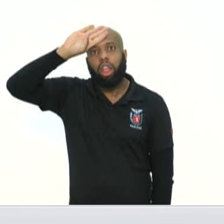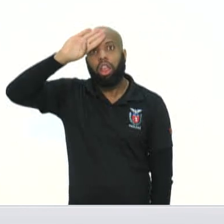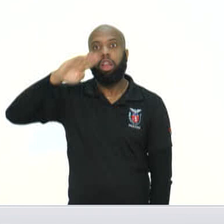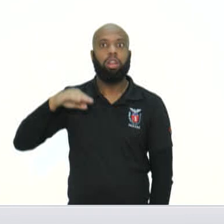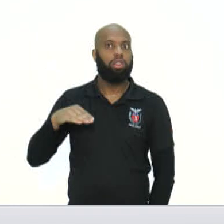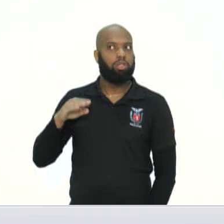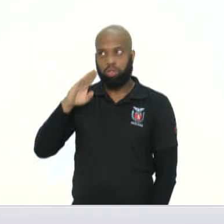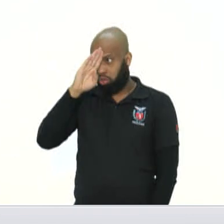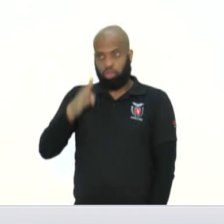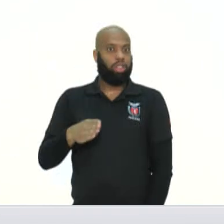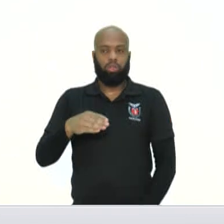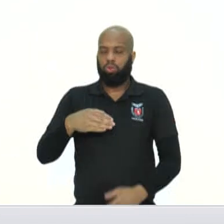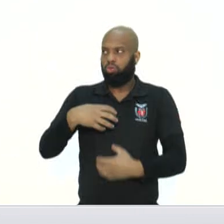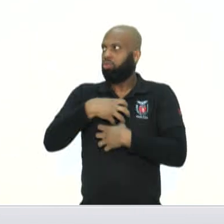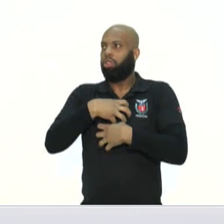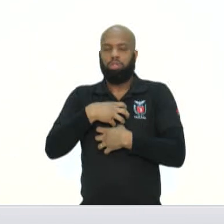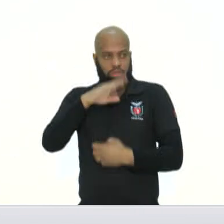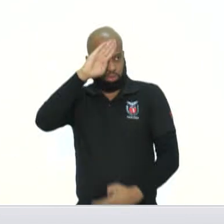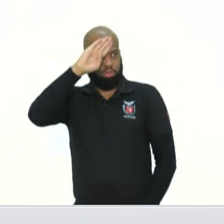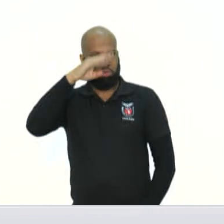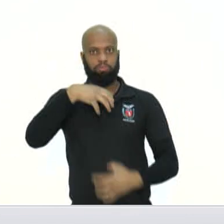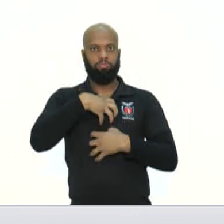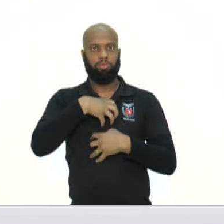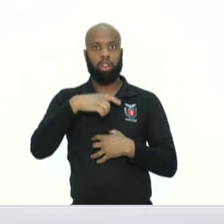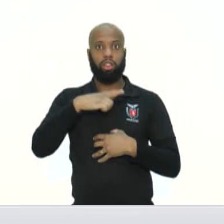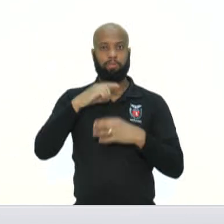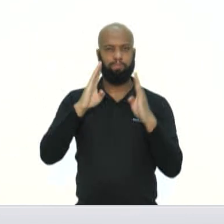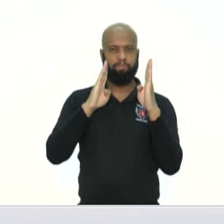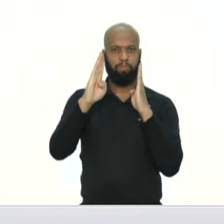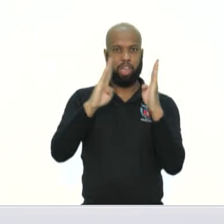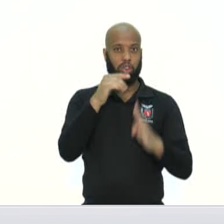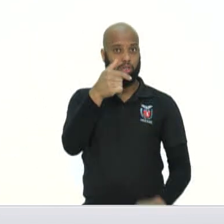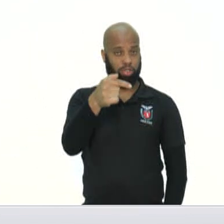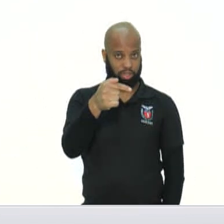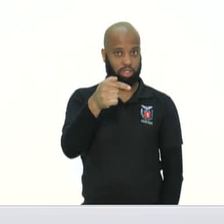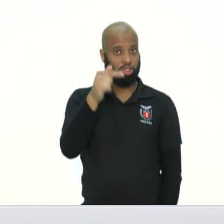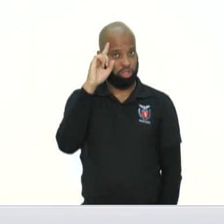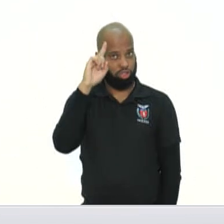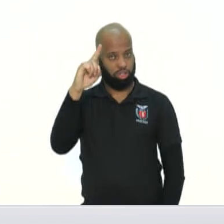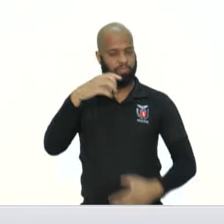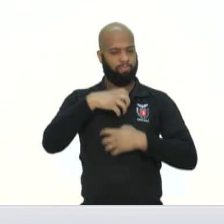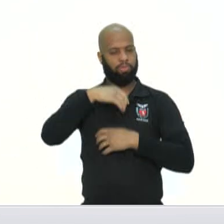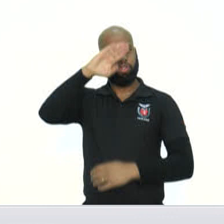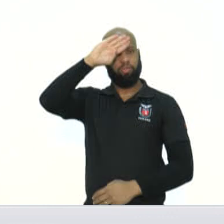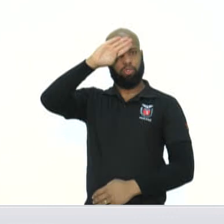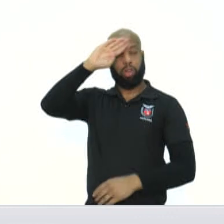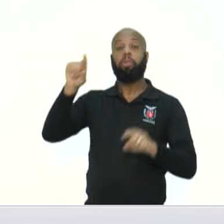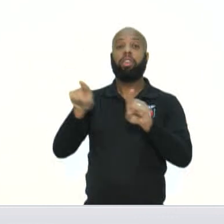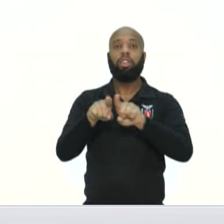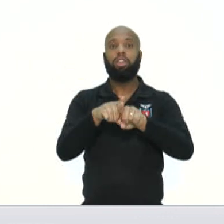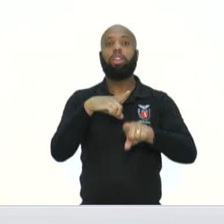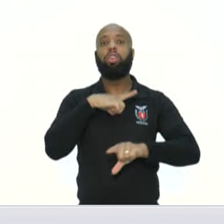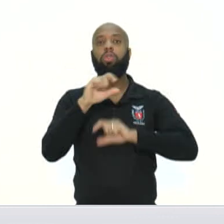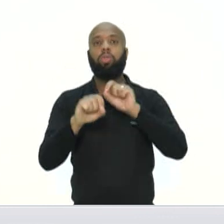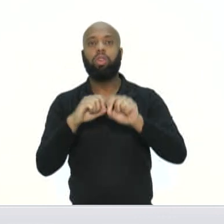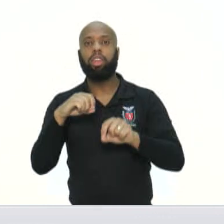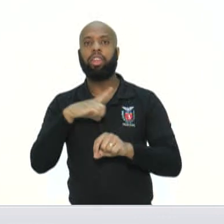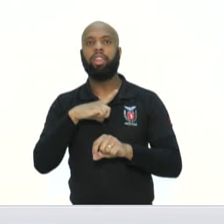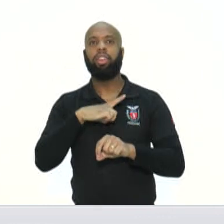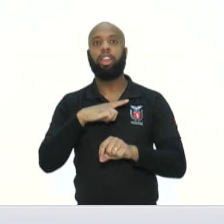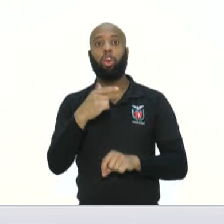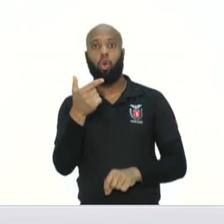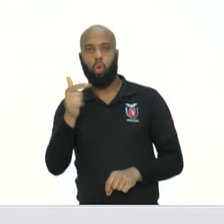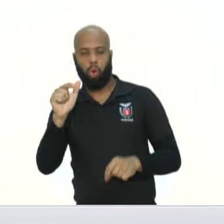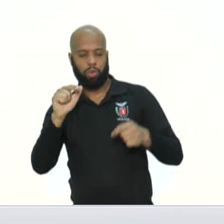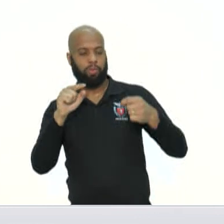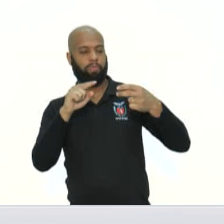súbito, começa do nada, com duração máxima de 7 dias, acompanhada de pelo menos 2 dos